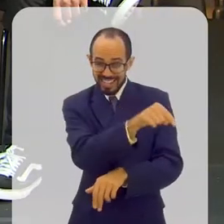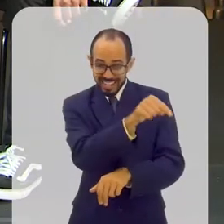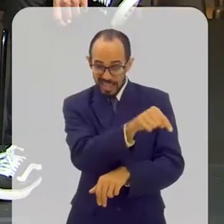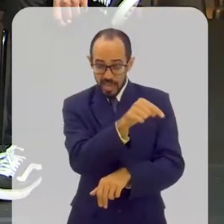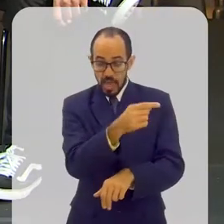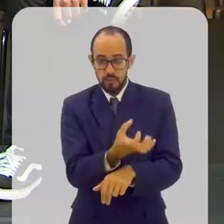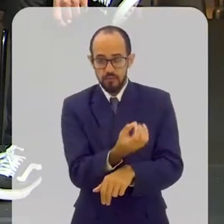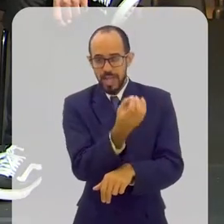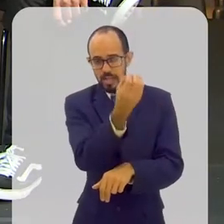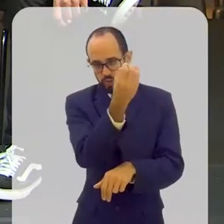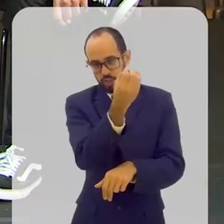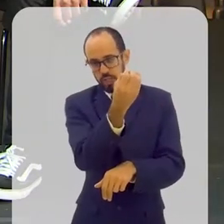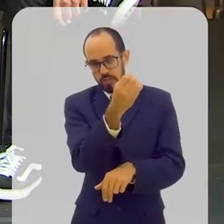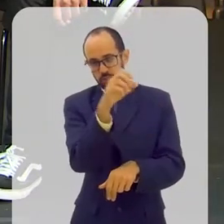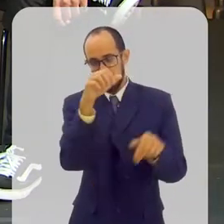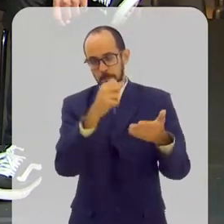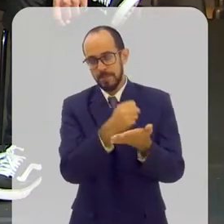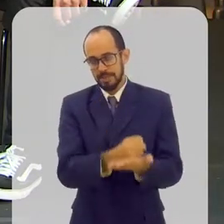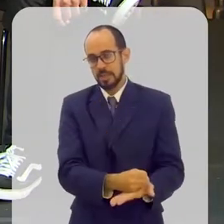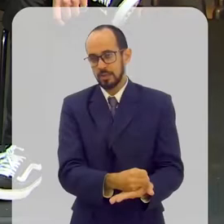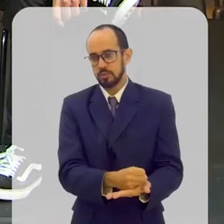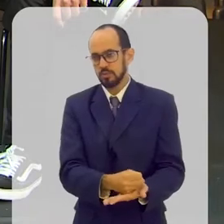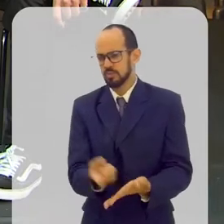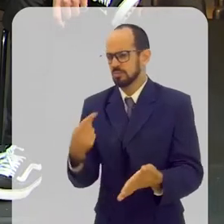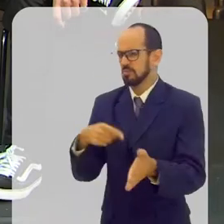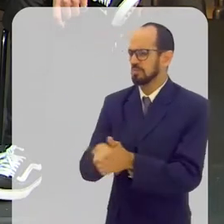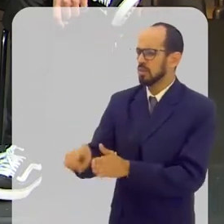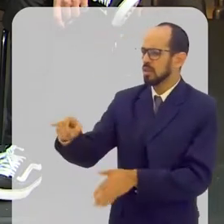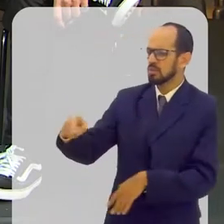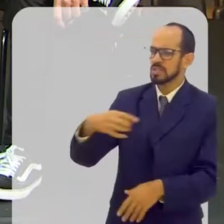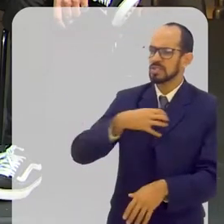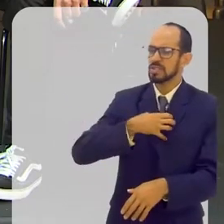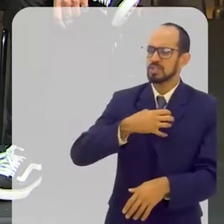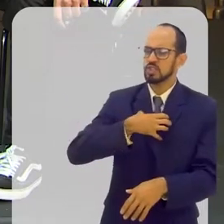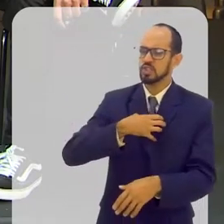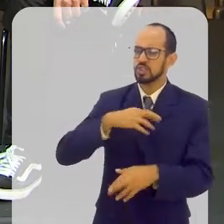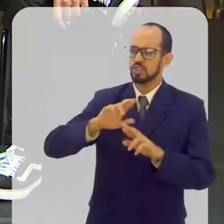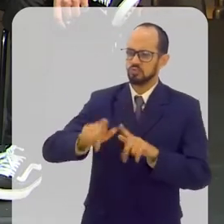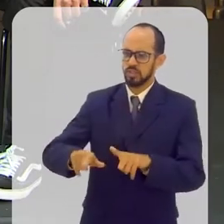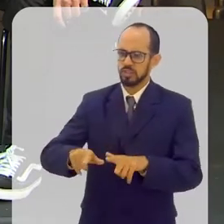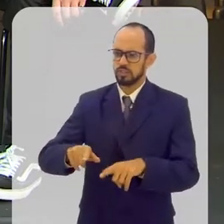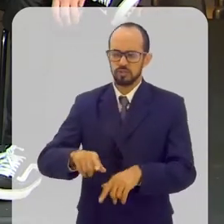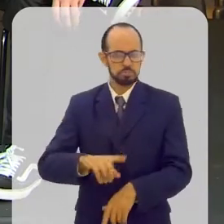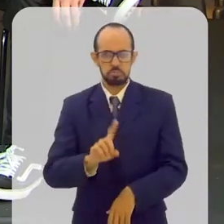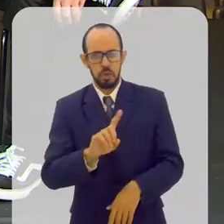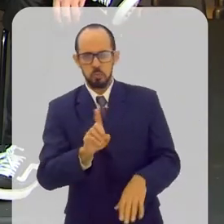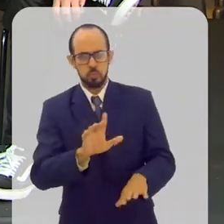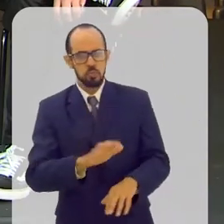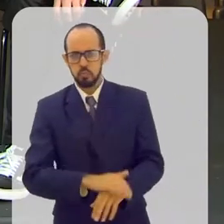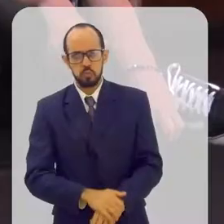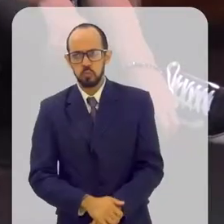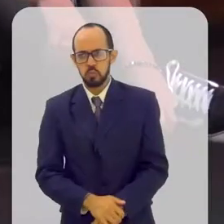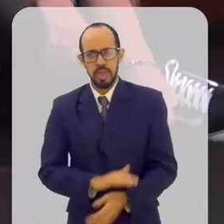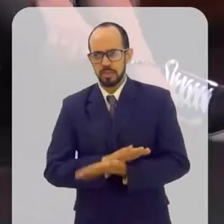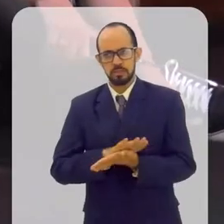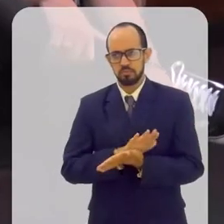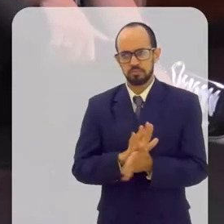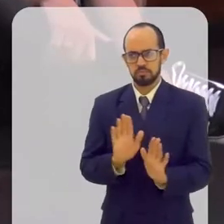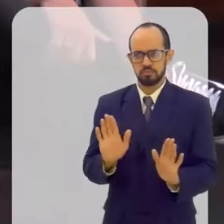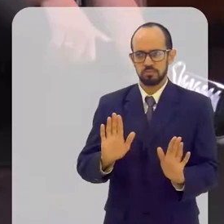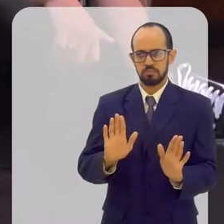ali pesou. Você sentiu alguma coisa diferente quando você gravou? Não. Não? Nada.